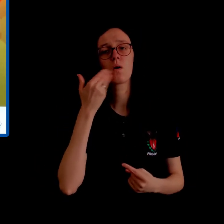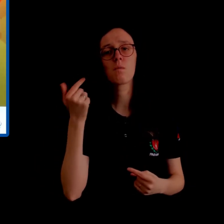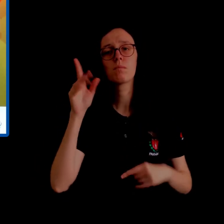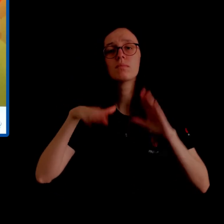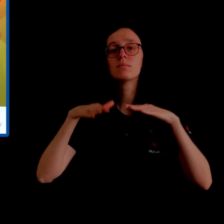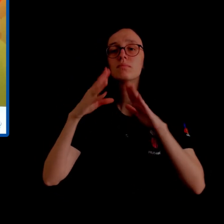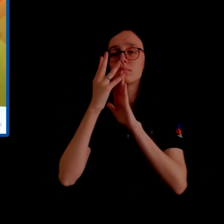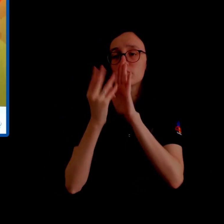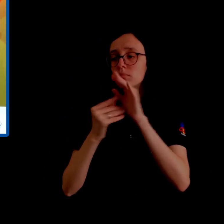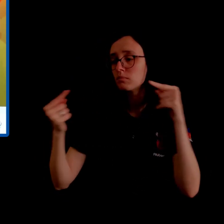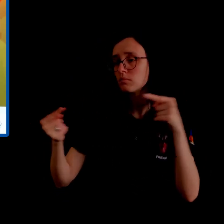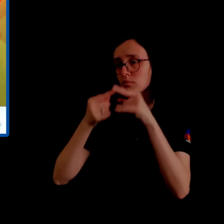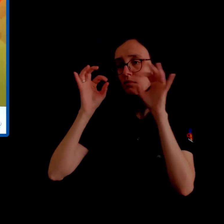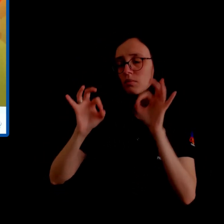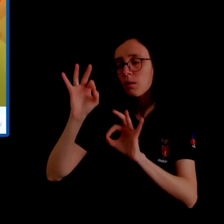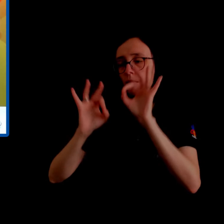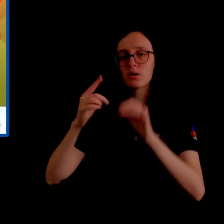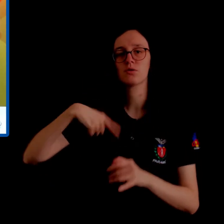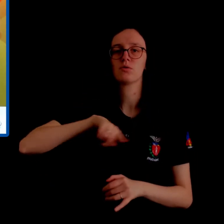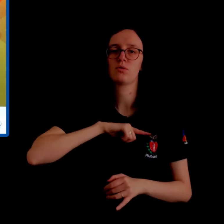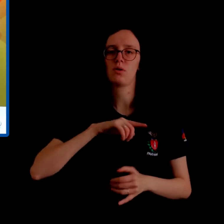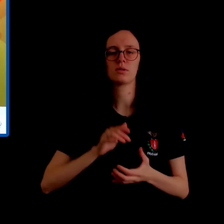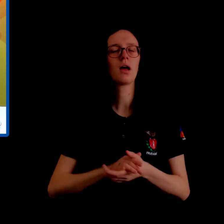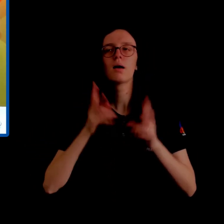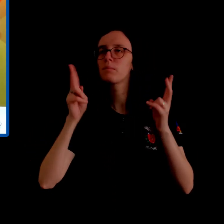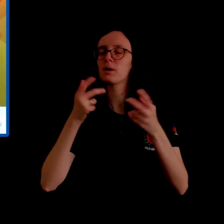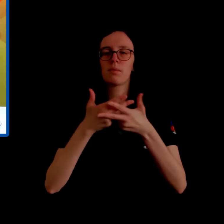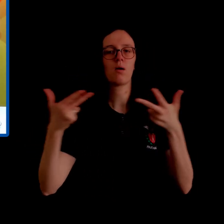conteúdo, conforme o nosso planejamento. A mesma